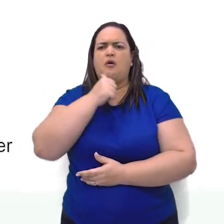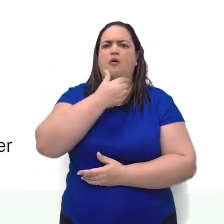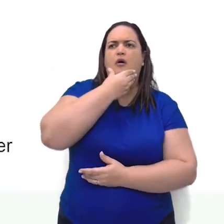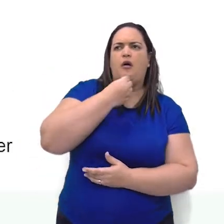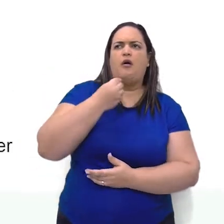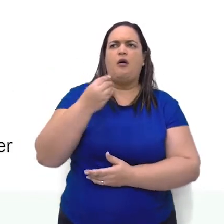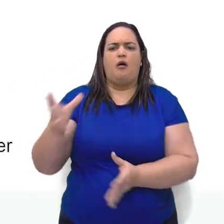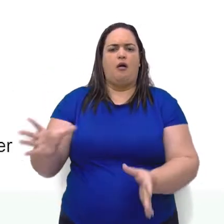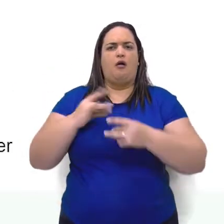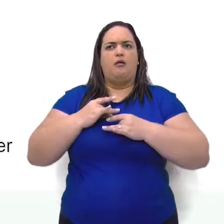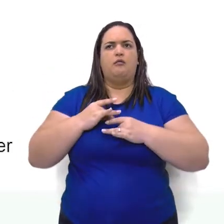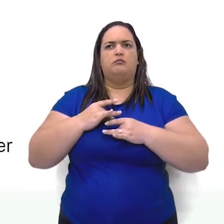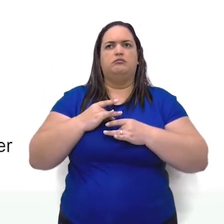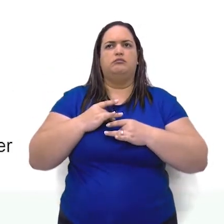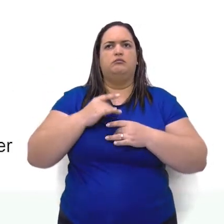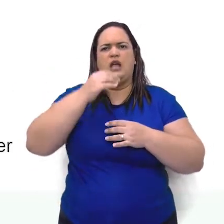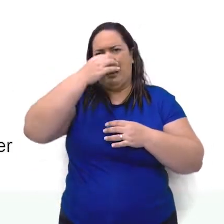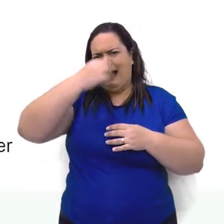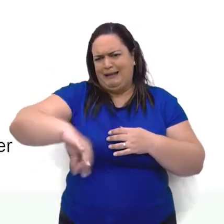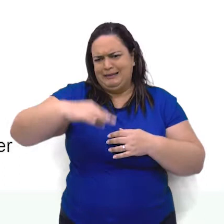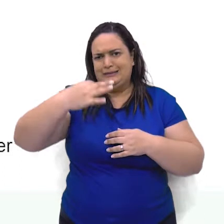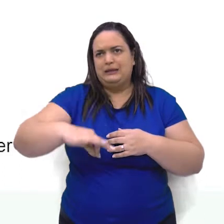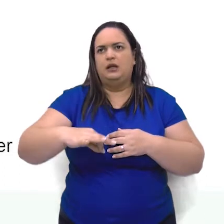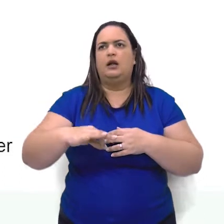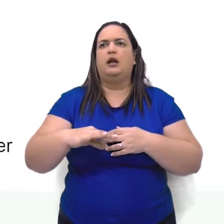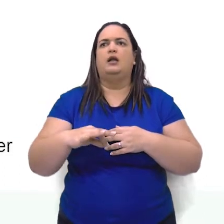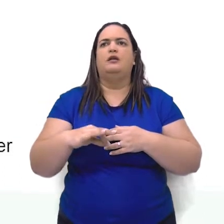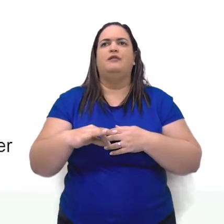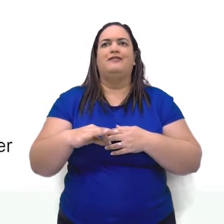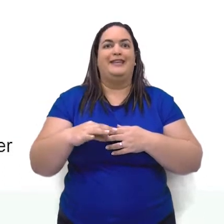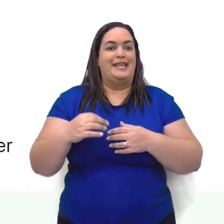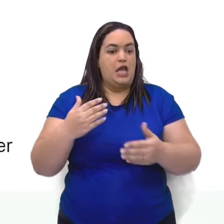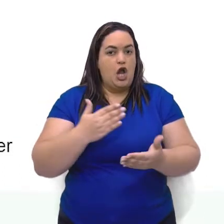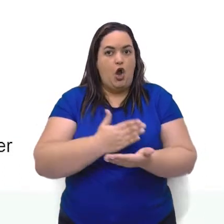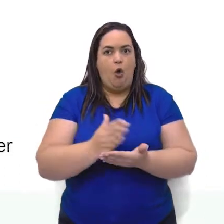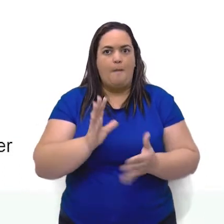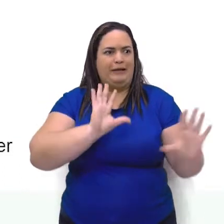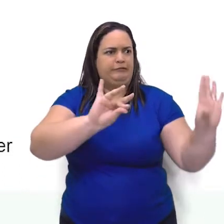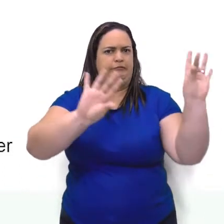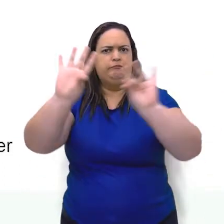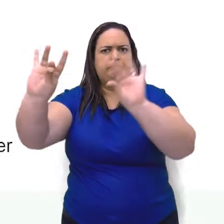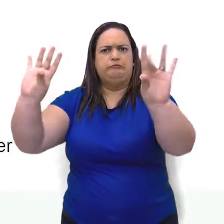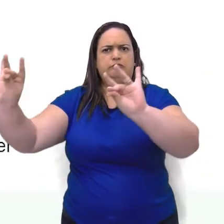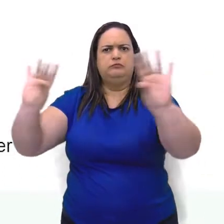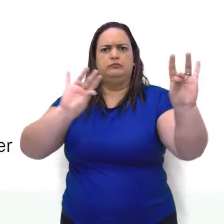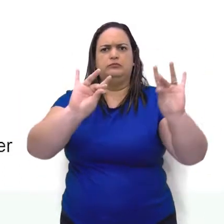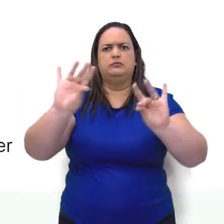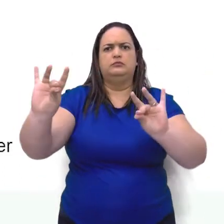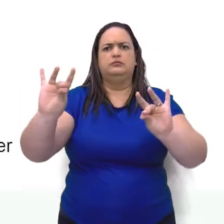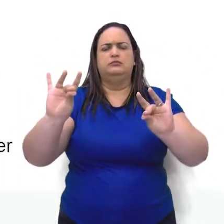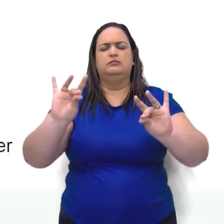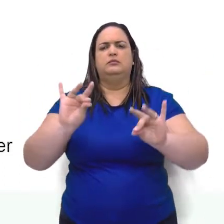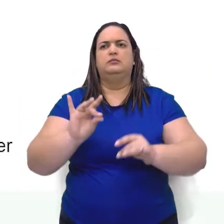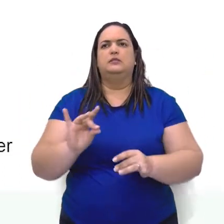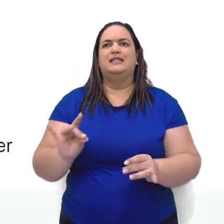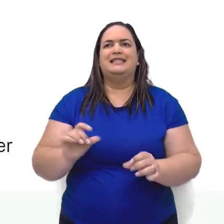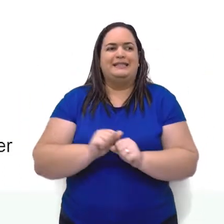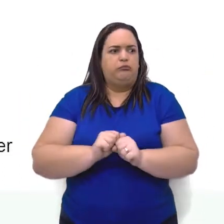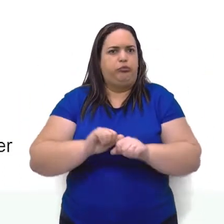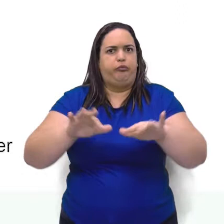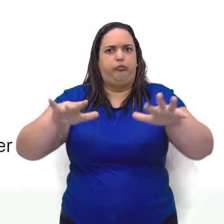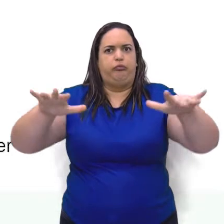Estados Unidos, enquanto médicos e cientistas dos Centros de Controle de Doenças americano